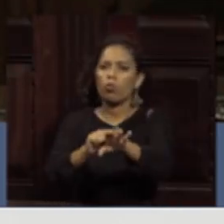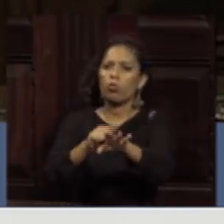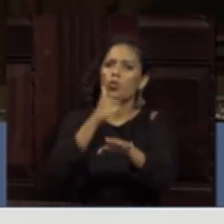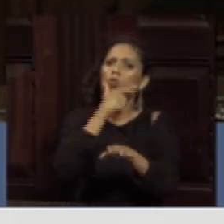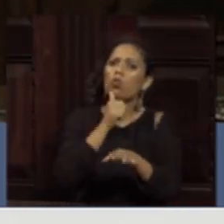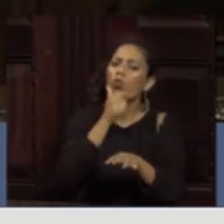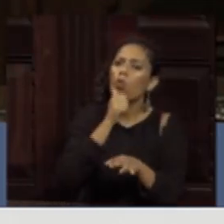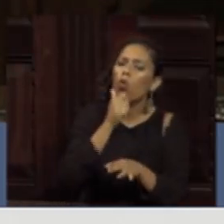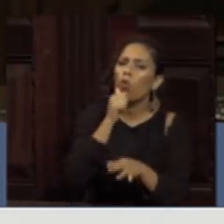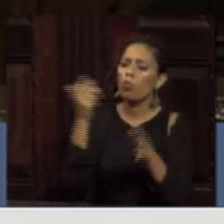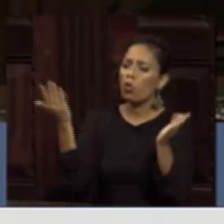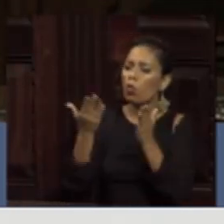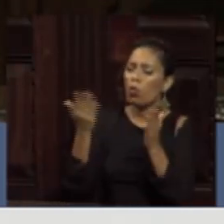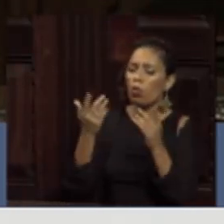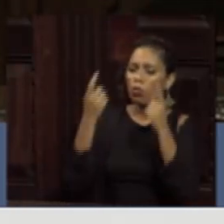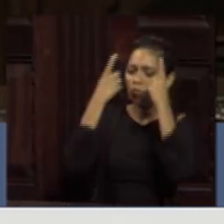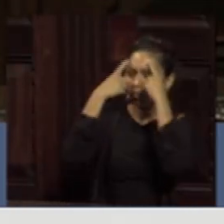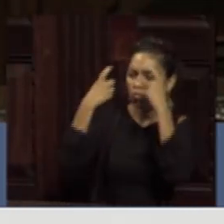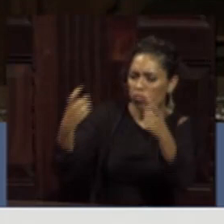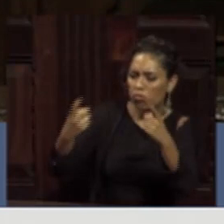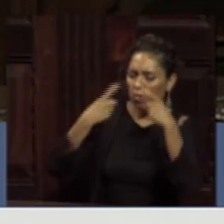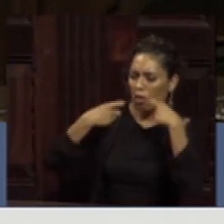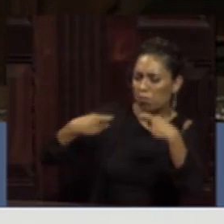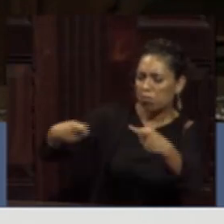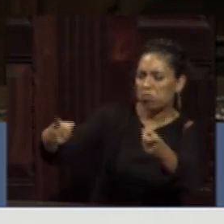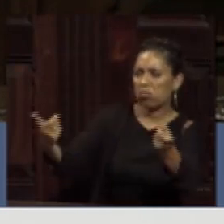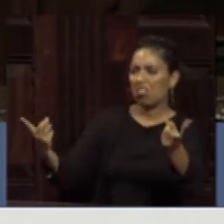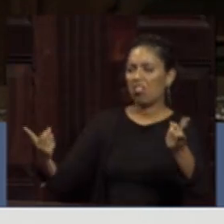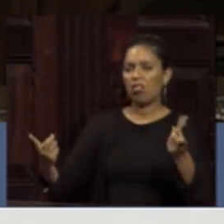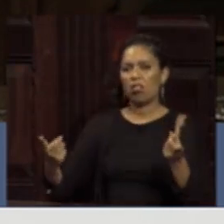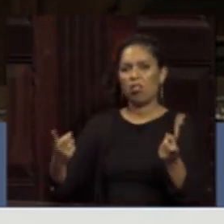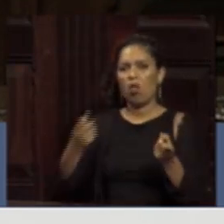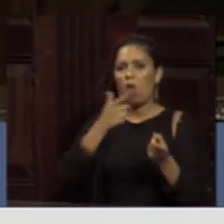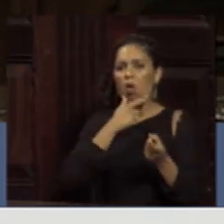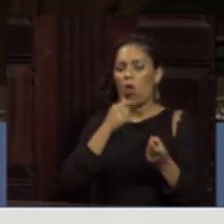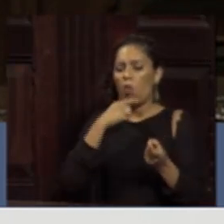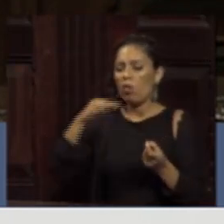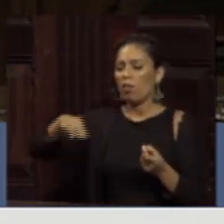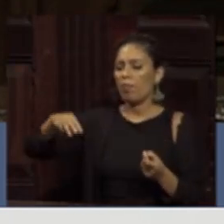violenta da nossa sociedade,